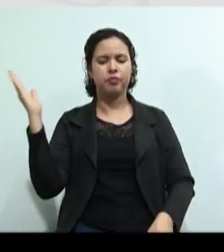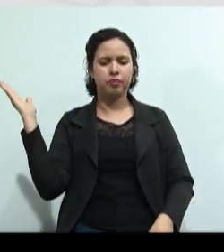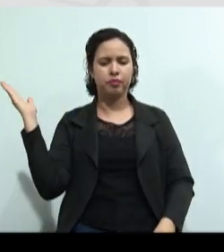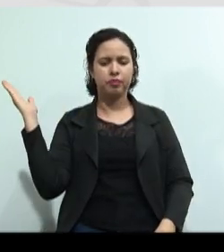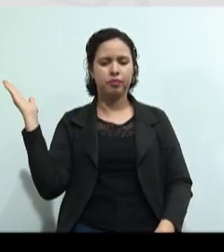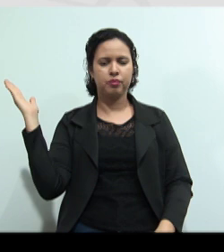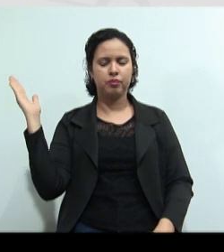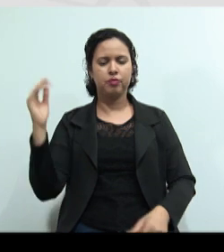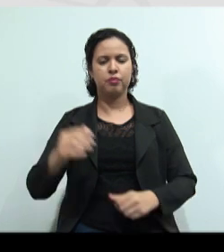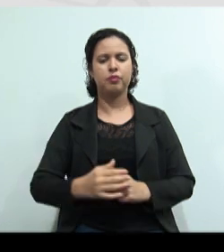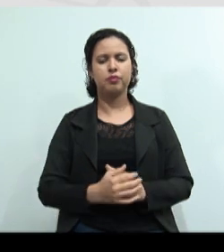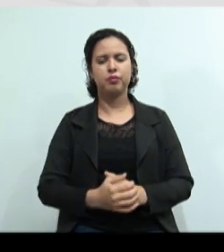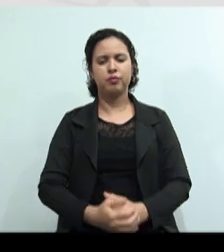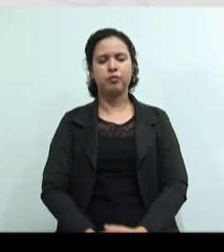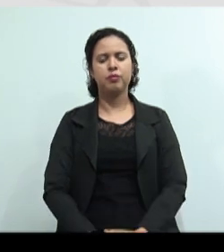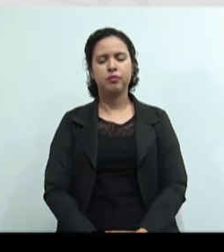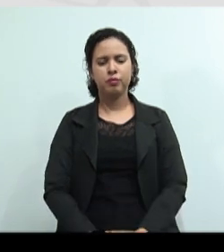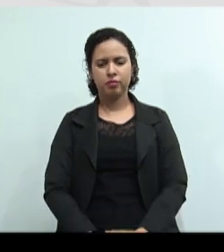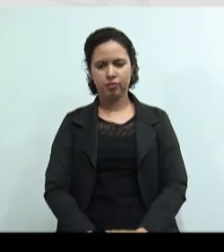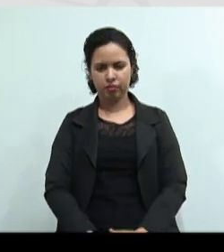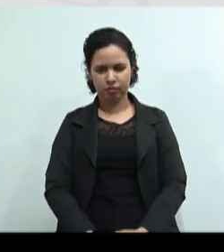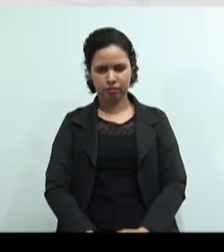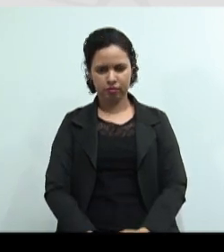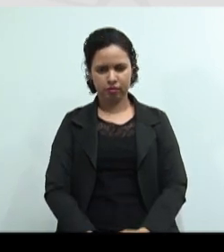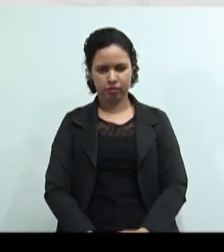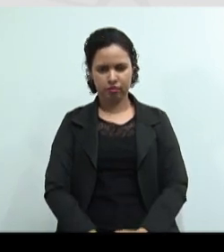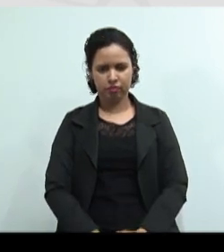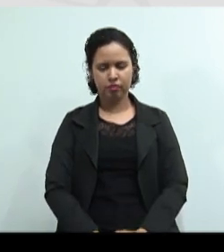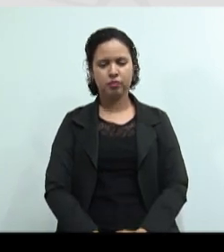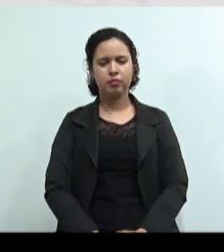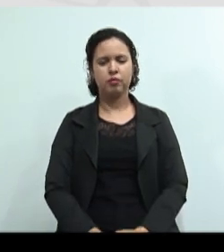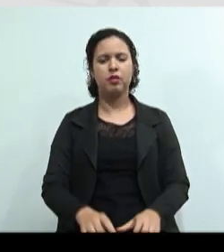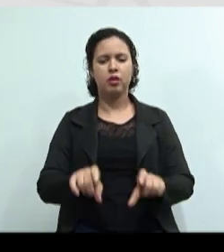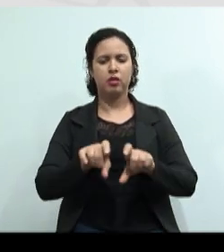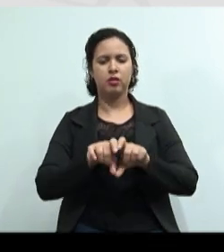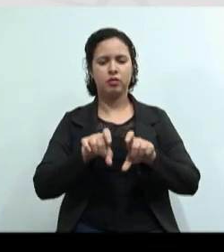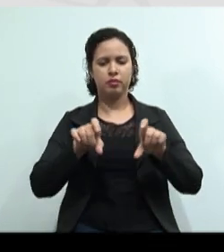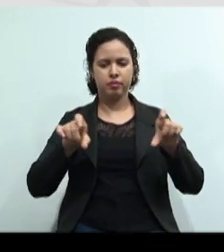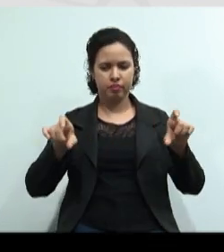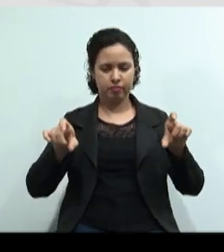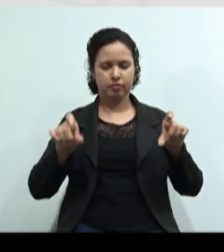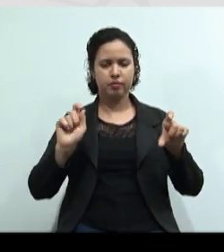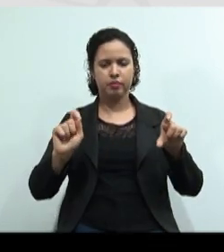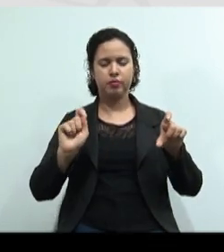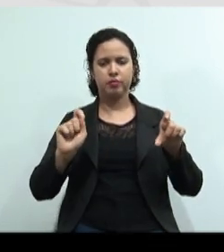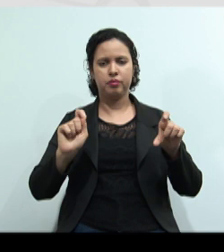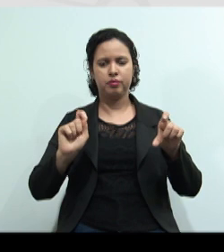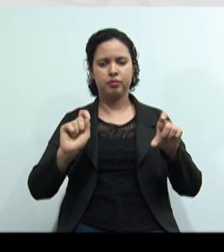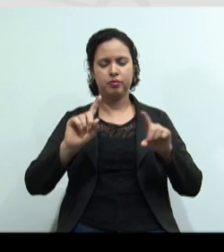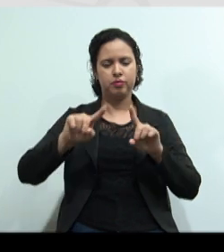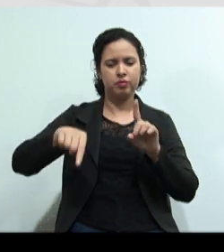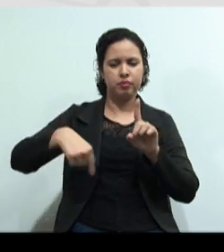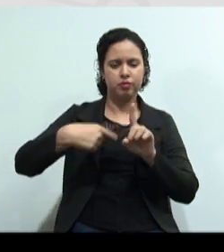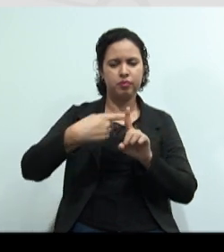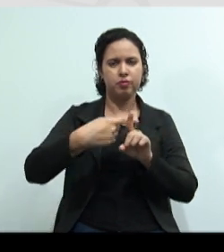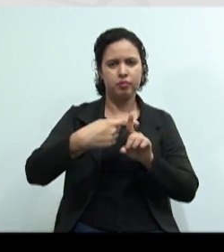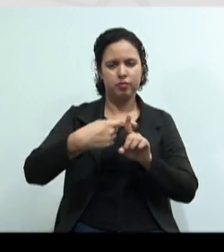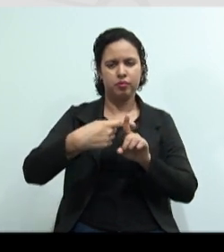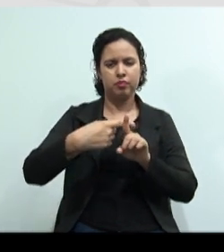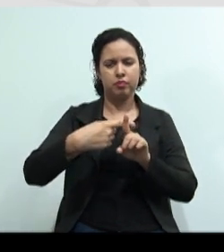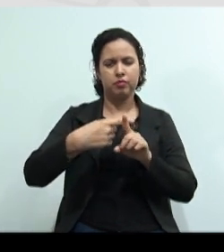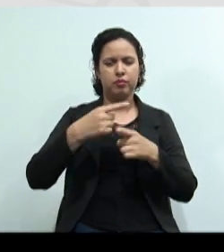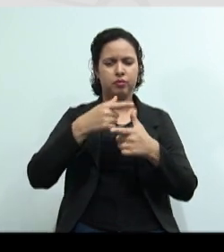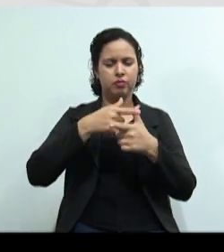variável total unitário, 1 mais margem de ganho sobre o custo